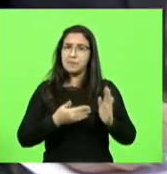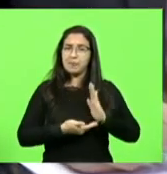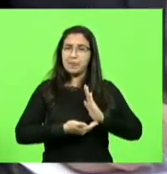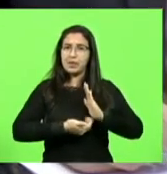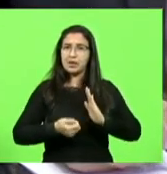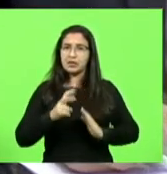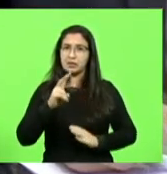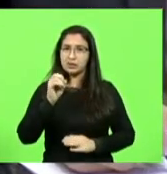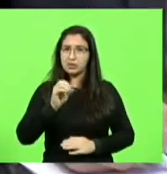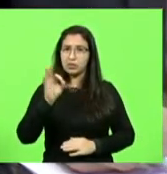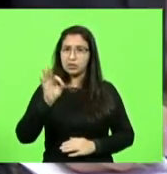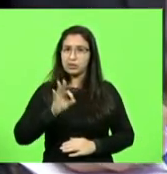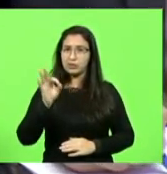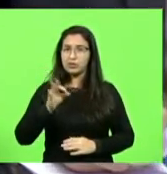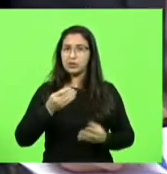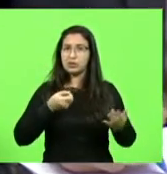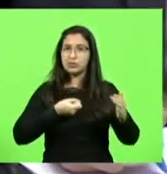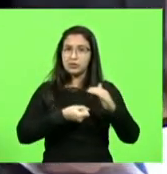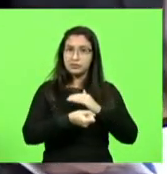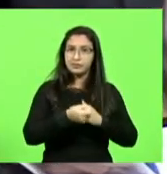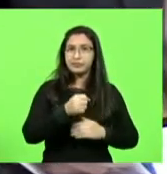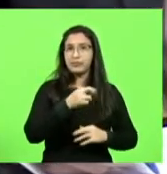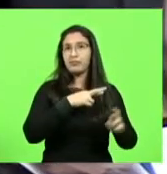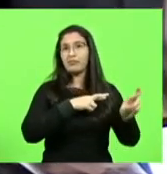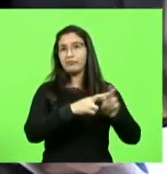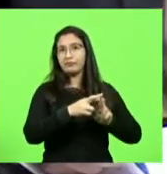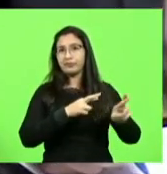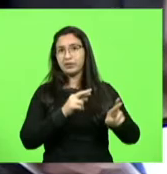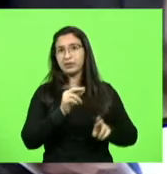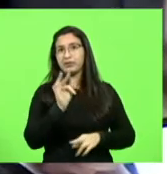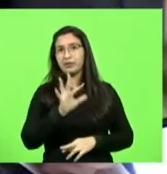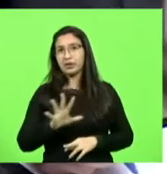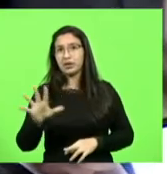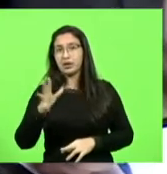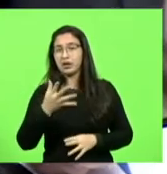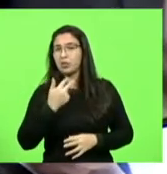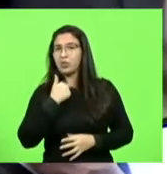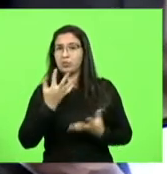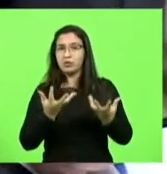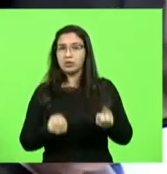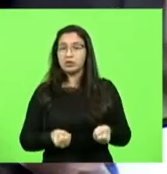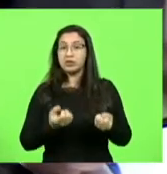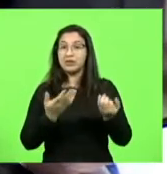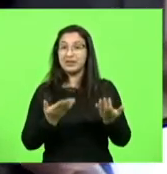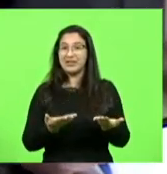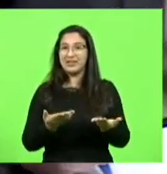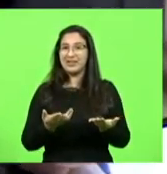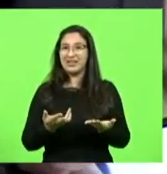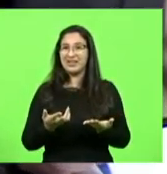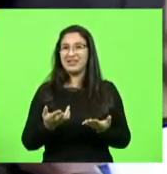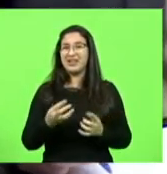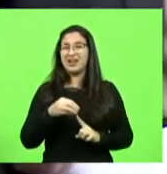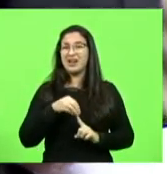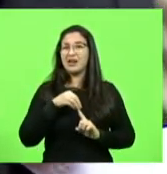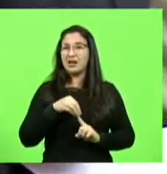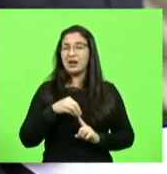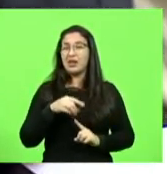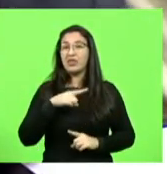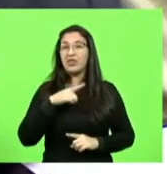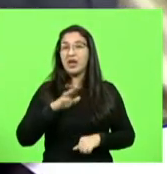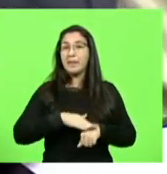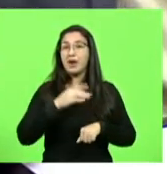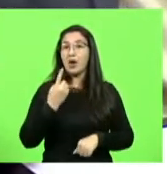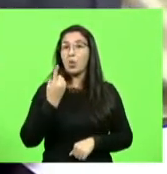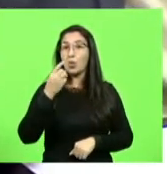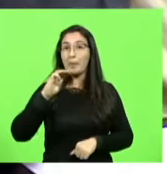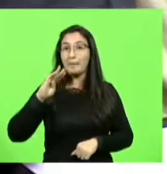50% de investimentos em rodovias federais. Nós não podemos aceitar que o estado vizinho do Rio Grande do Sul tem 1 bilhão de orçamento e nós temos